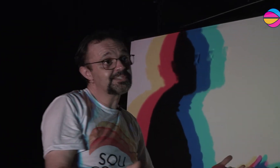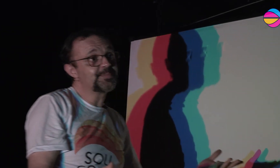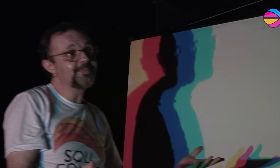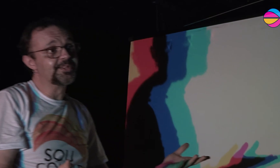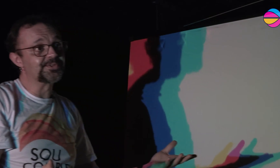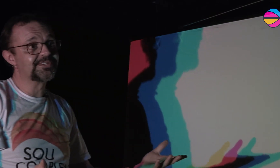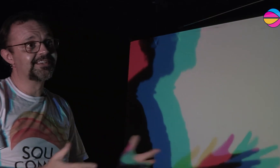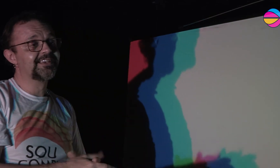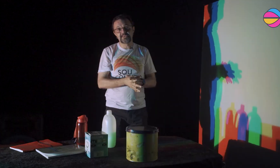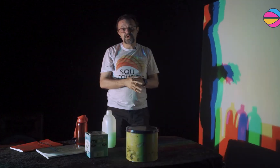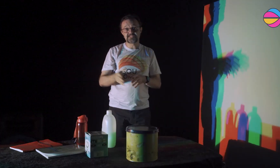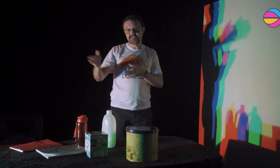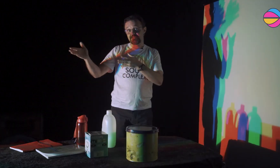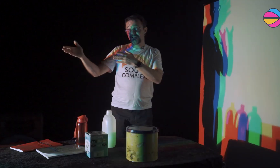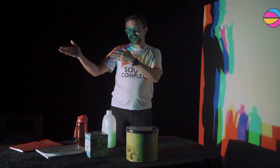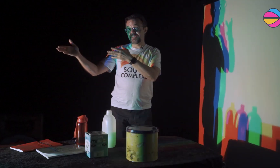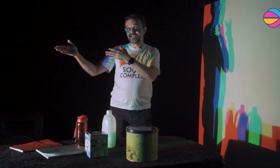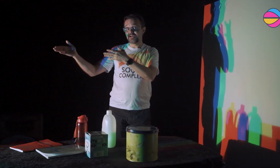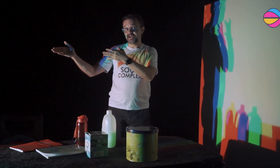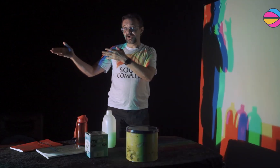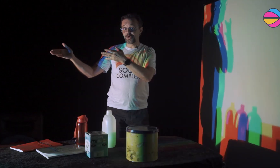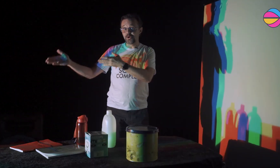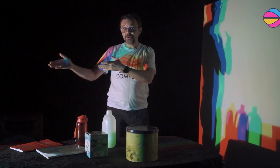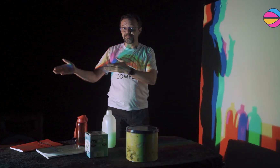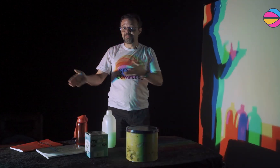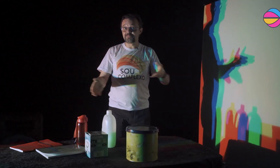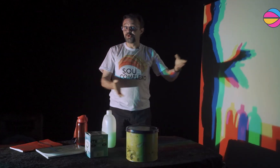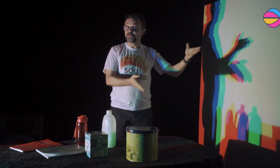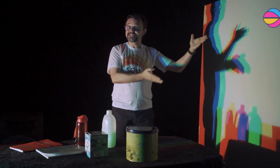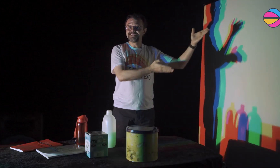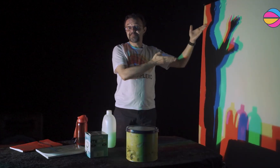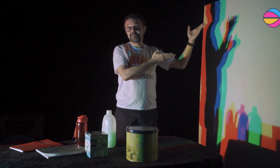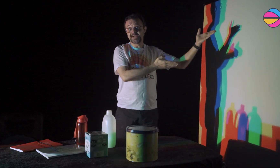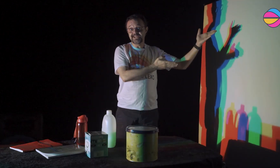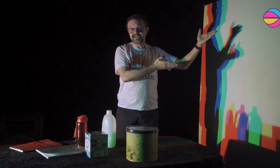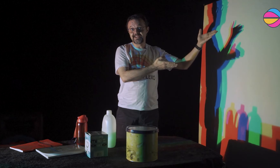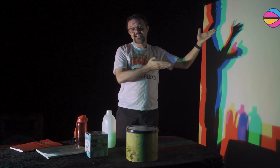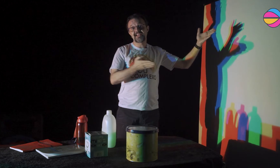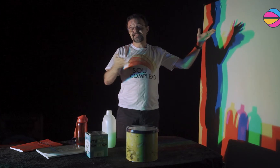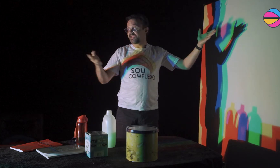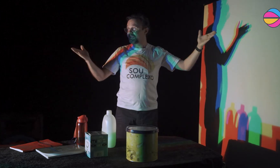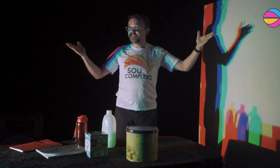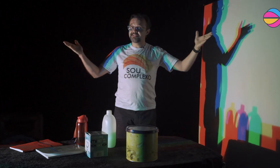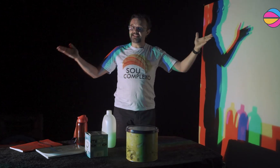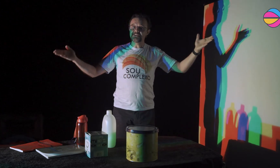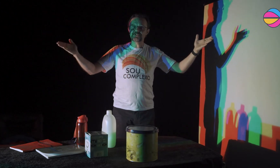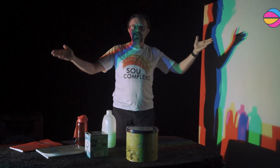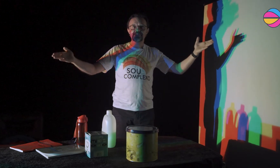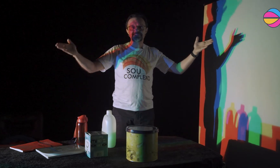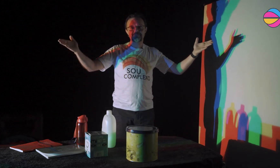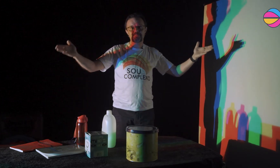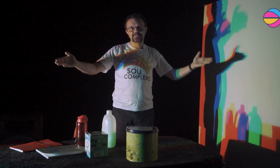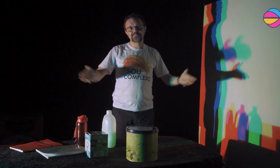Esses são os experimentos que mostram que a cor luz branca, ela tem